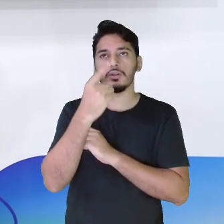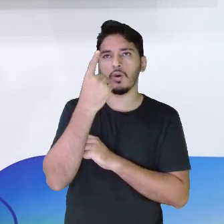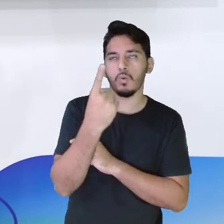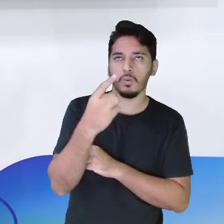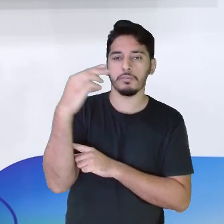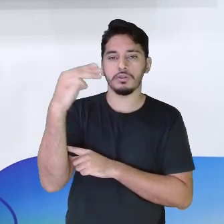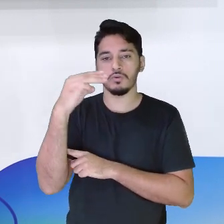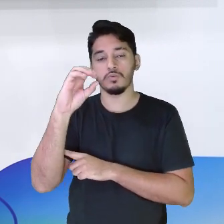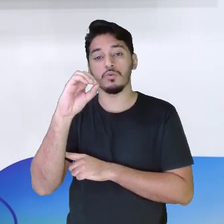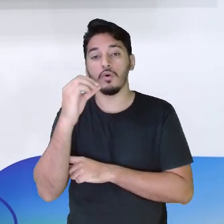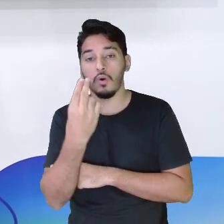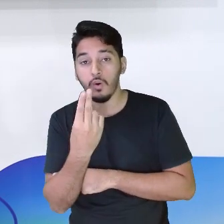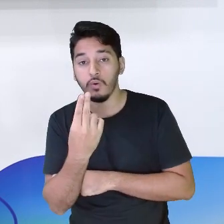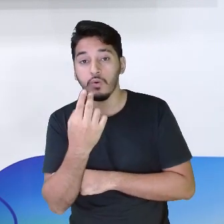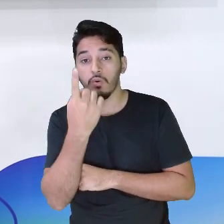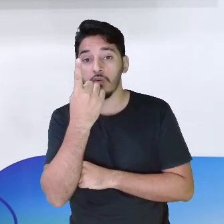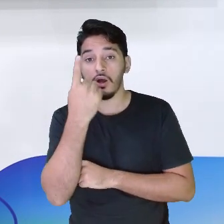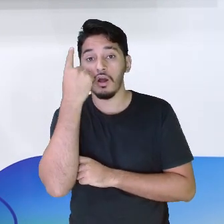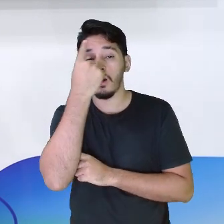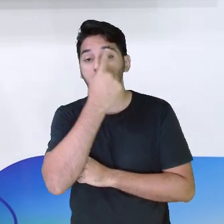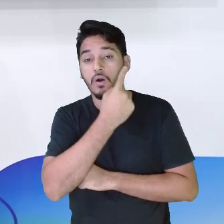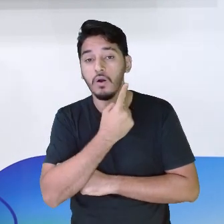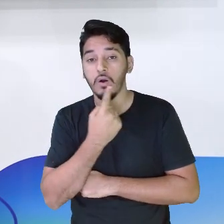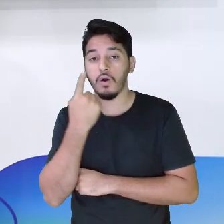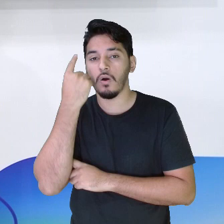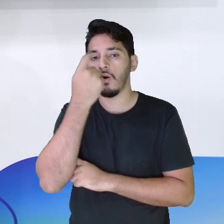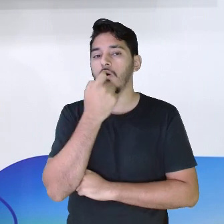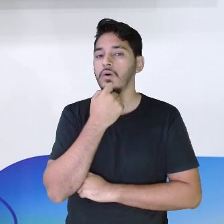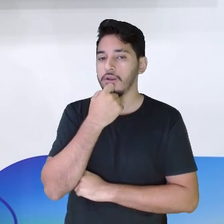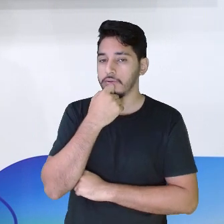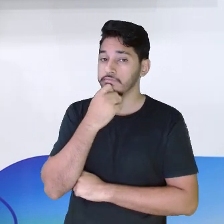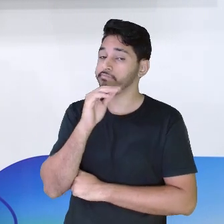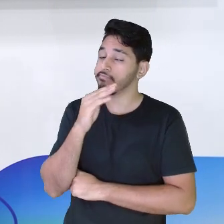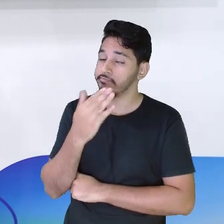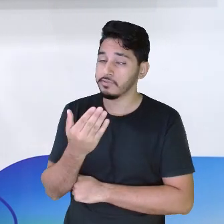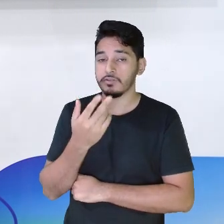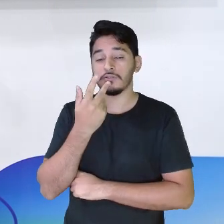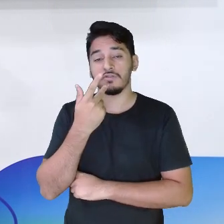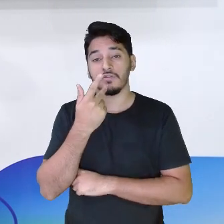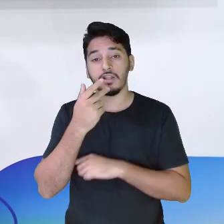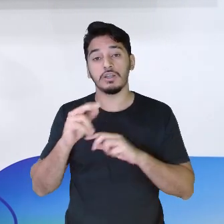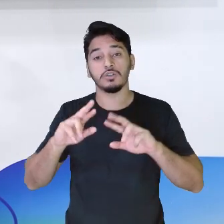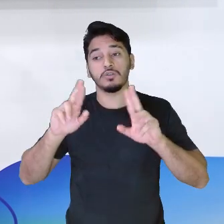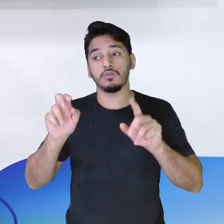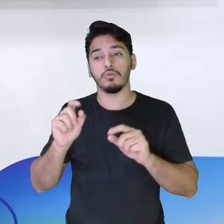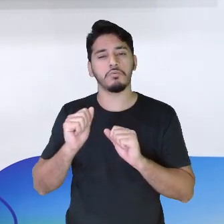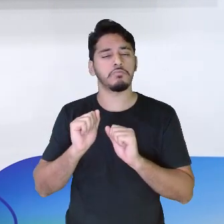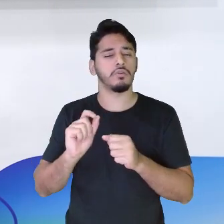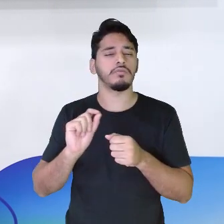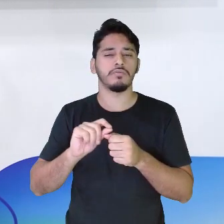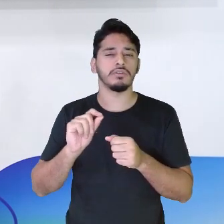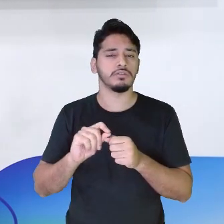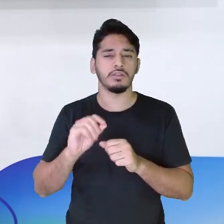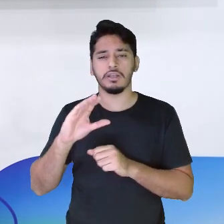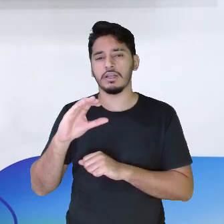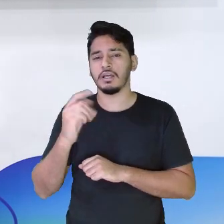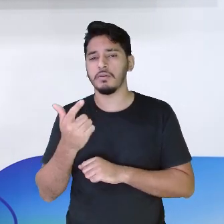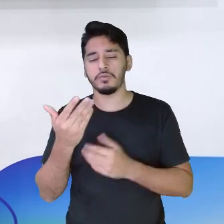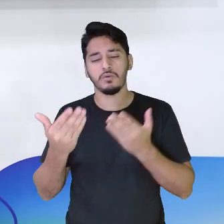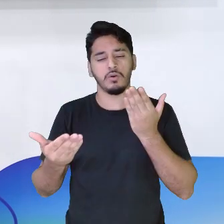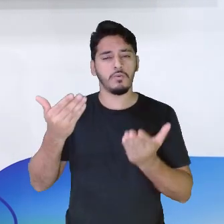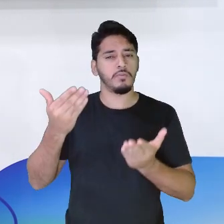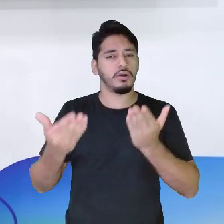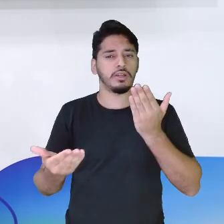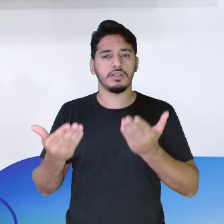minuto ou 1 hora? Pois bem, quando a gente fala nisso, a gente pode fazer claramente uma